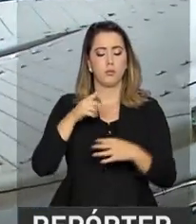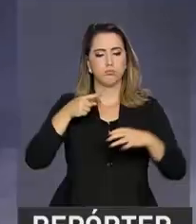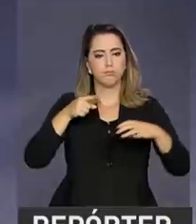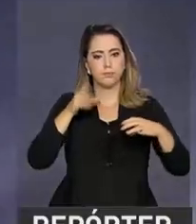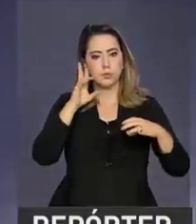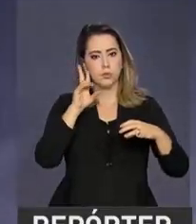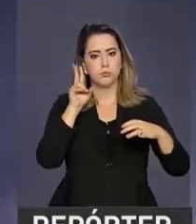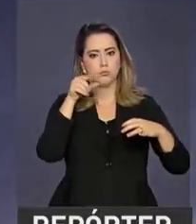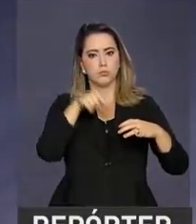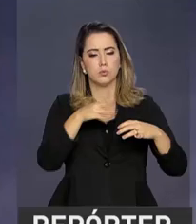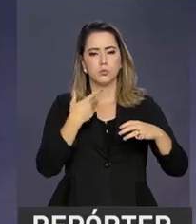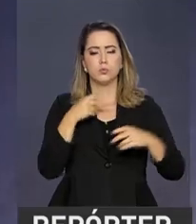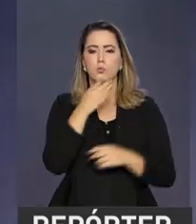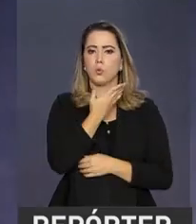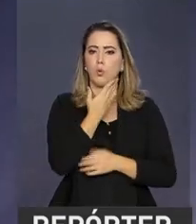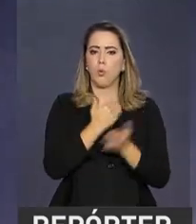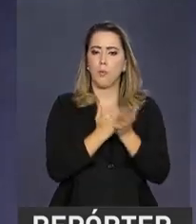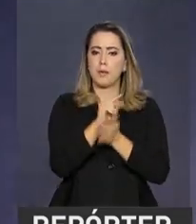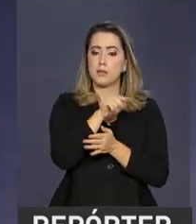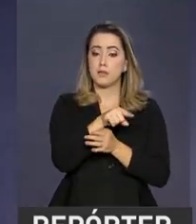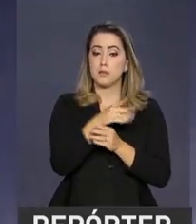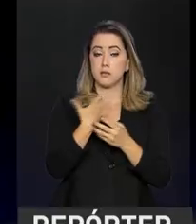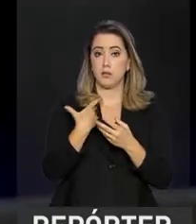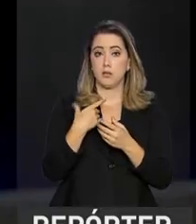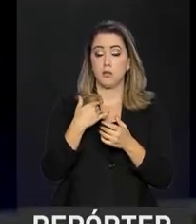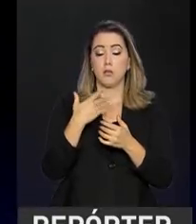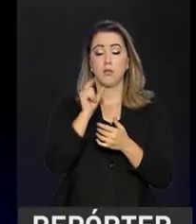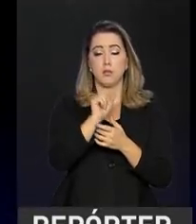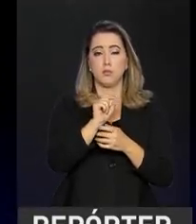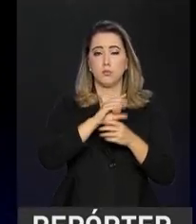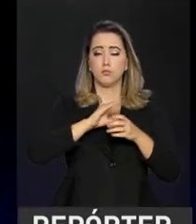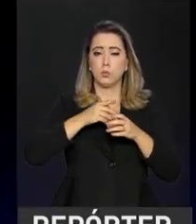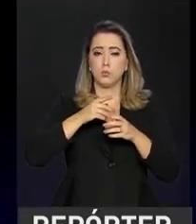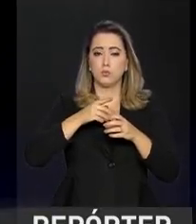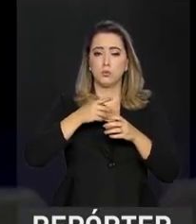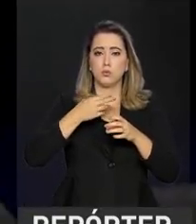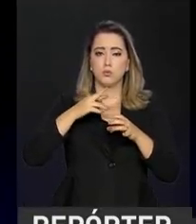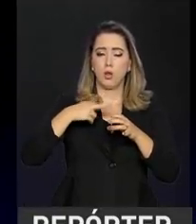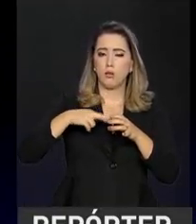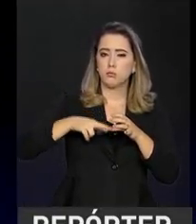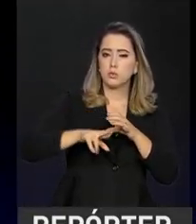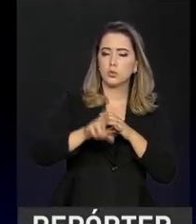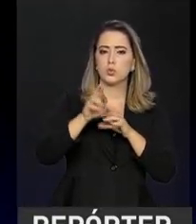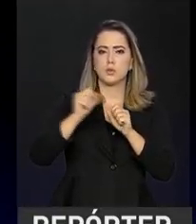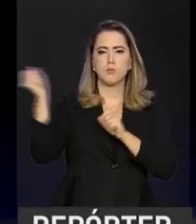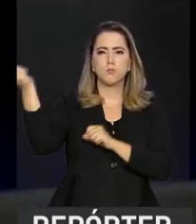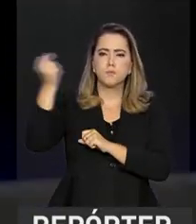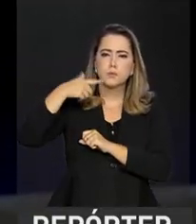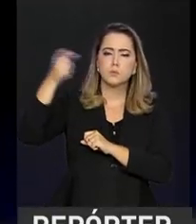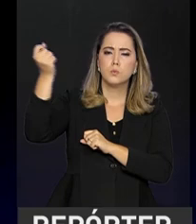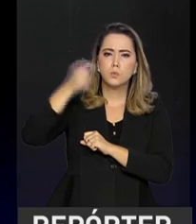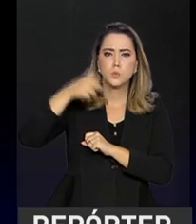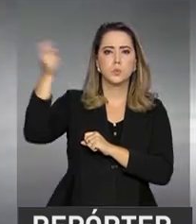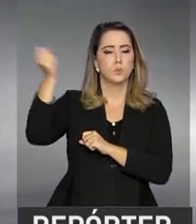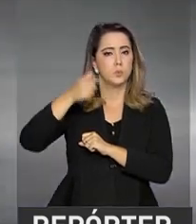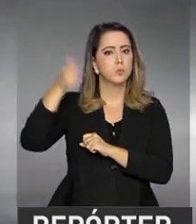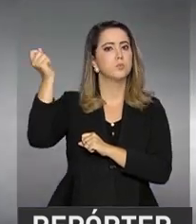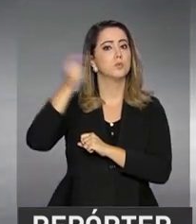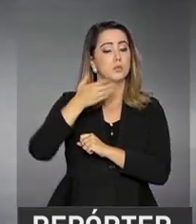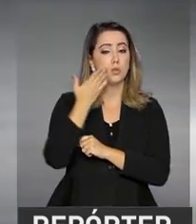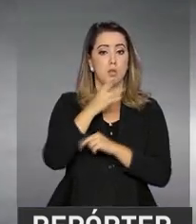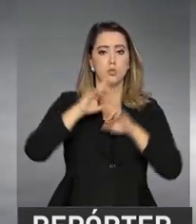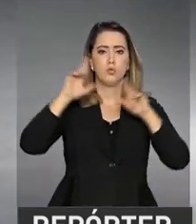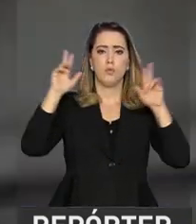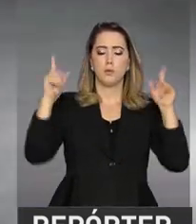máquina. Tudo começa nesse acelerador linear, que gera um tipo de radiação muito brilhante, a luz síncrotron. Essa